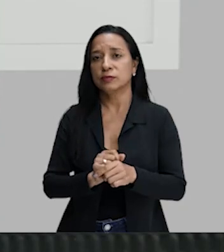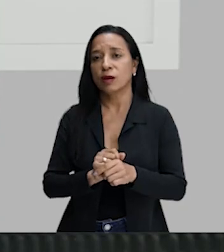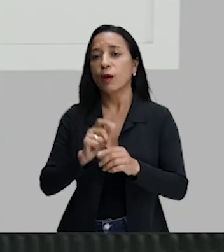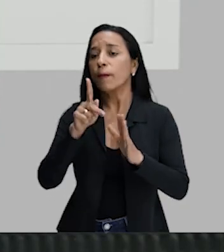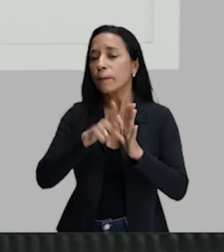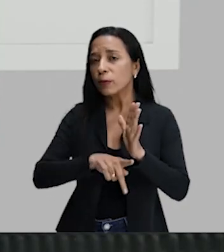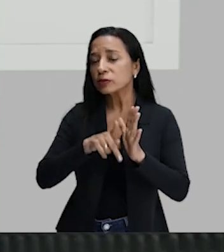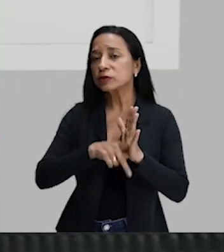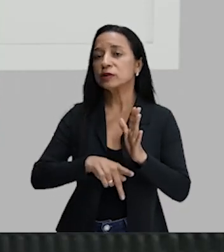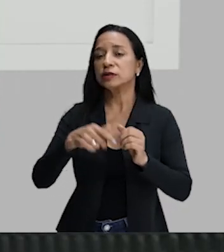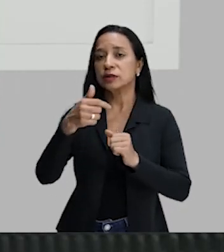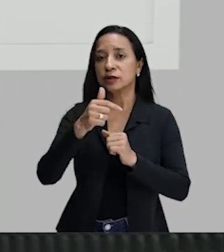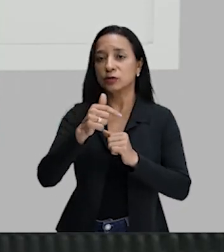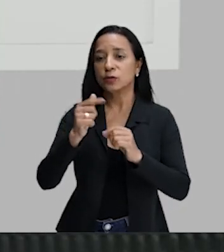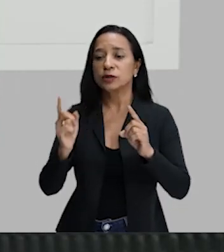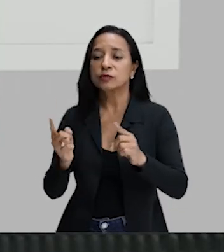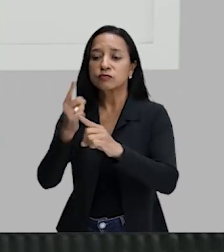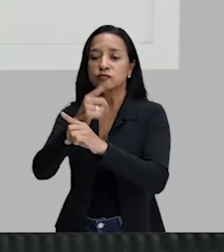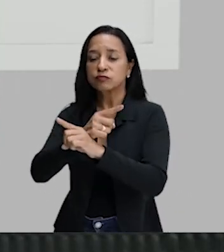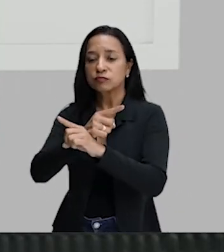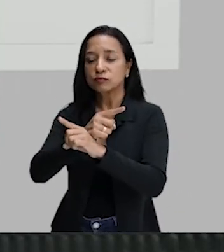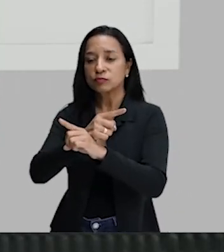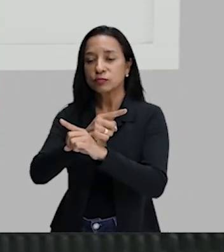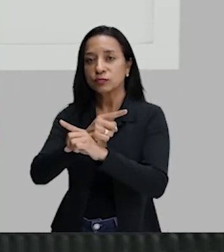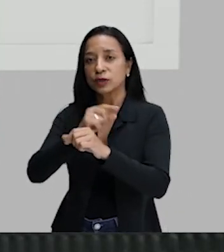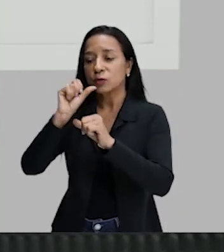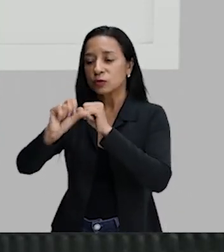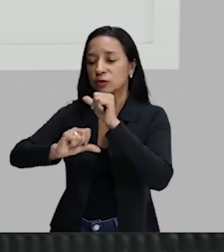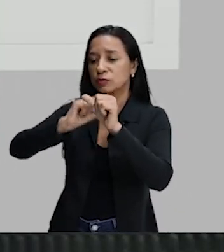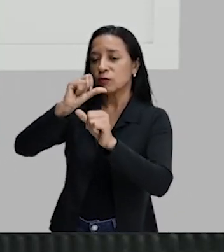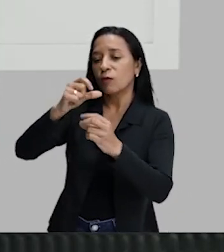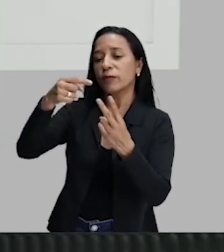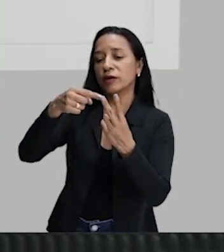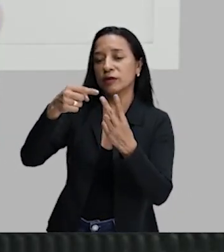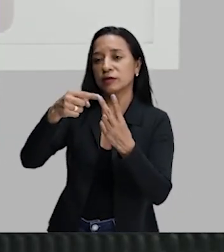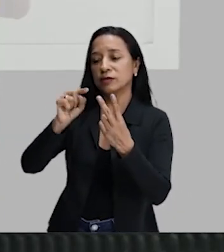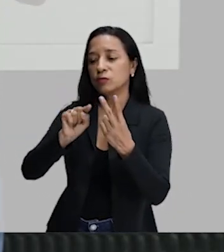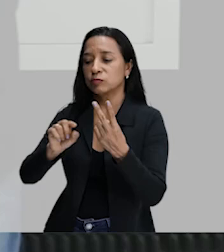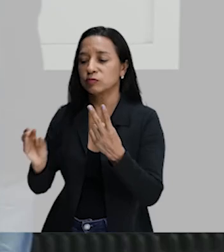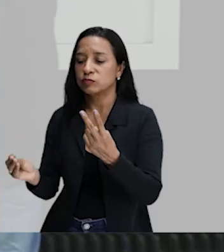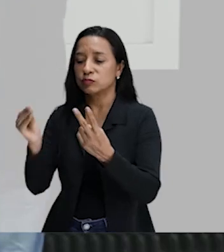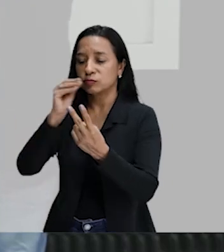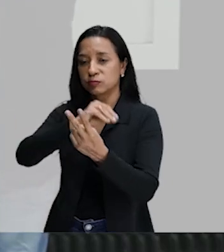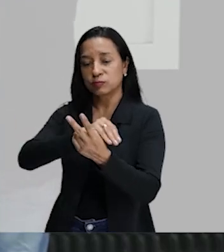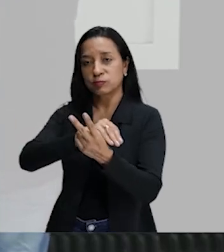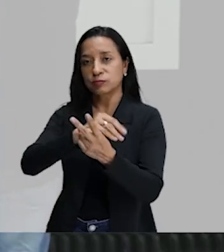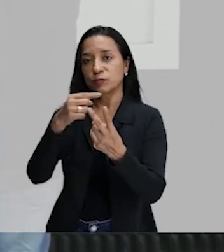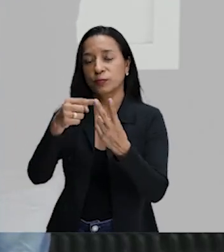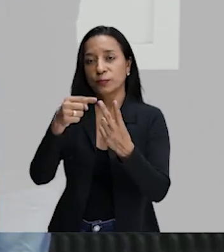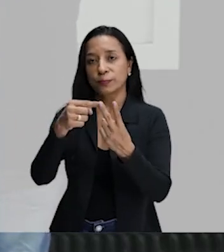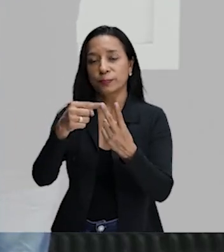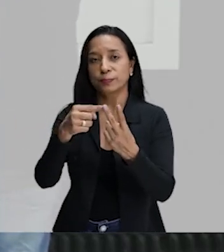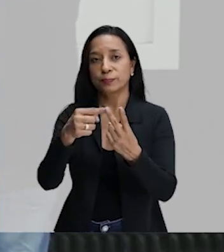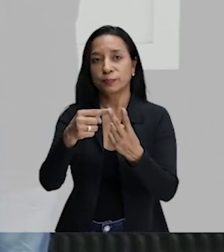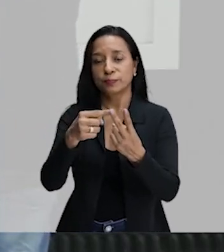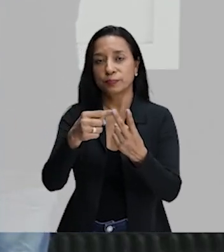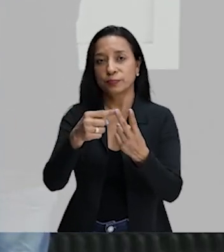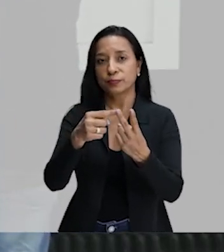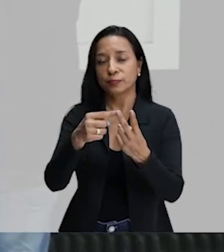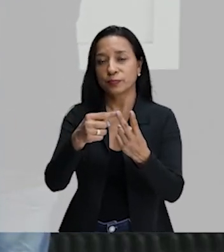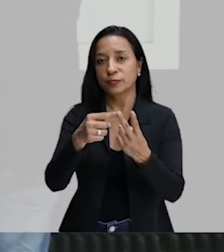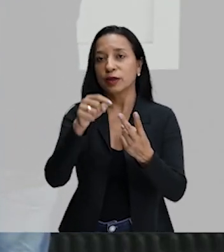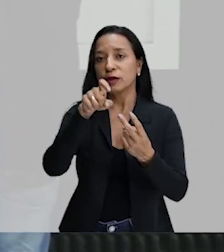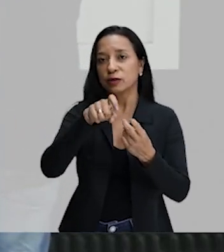2 passa do outro lado para a forma de raiz, não é isso? Tá? Então o x vai ser igual a mais